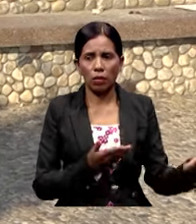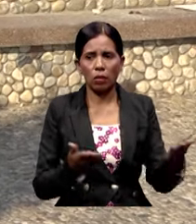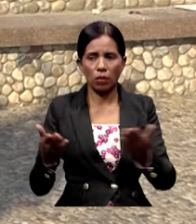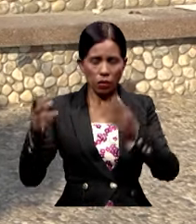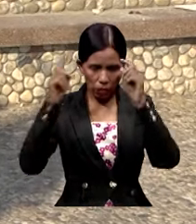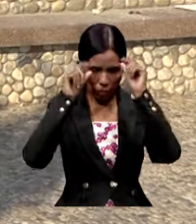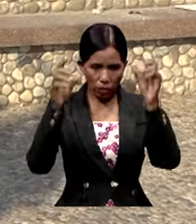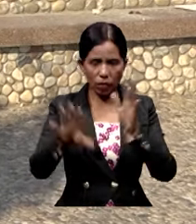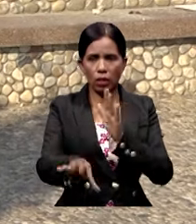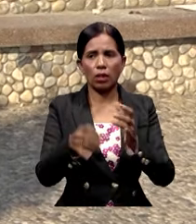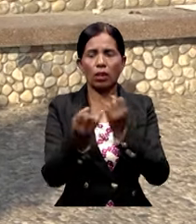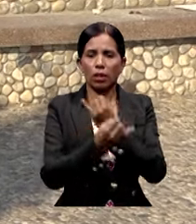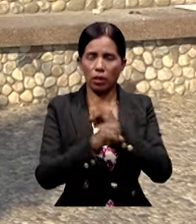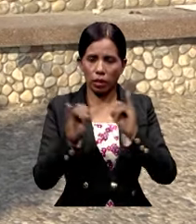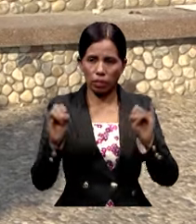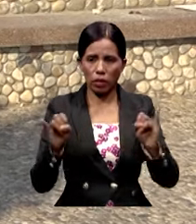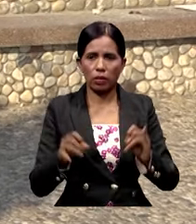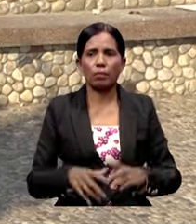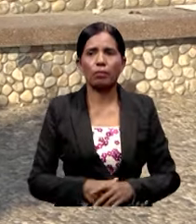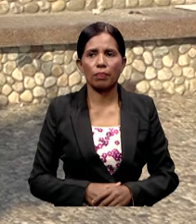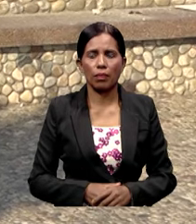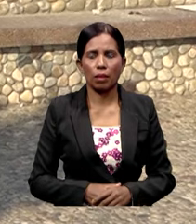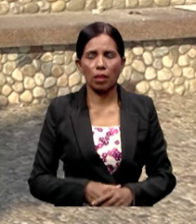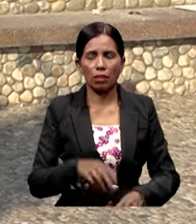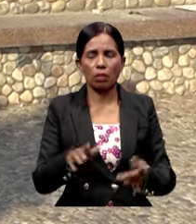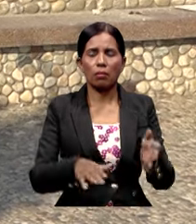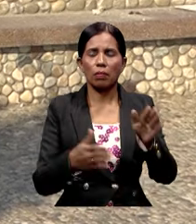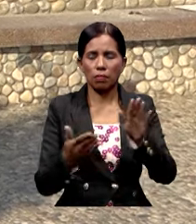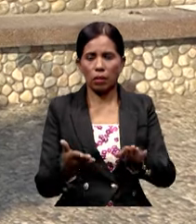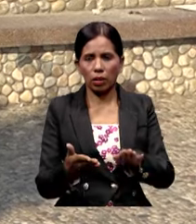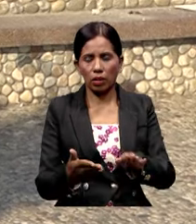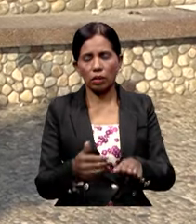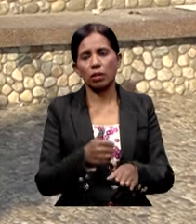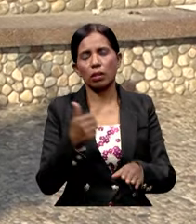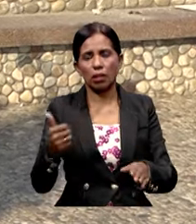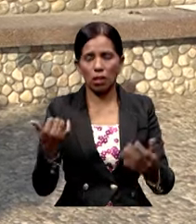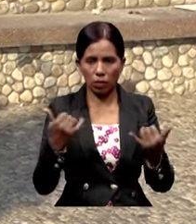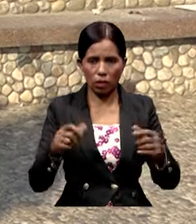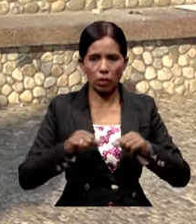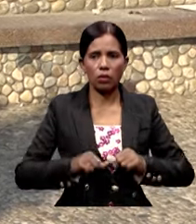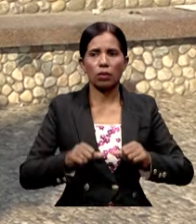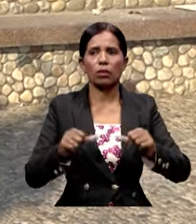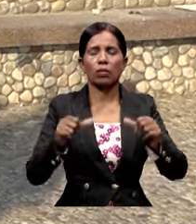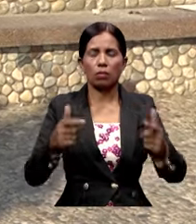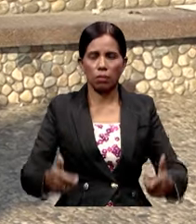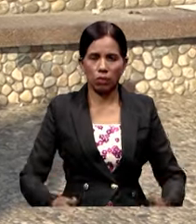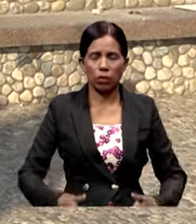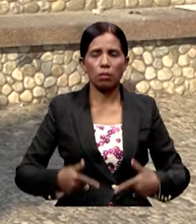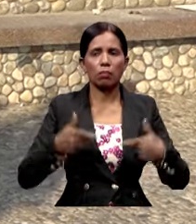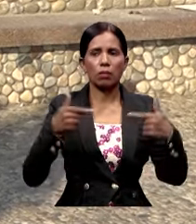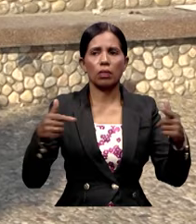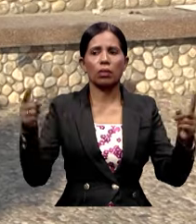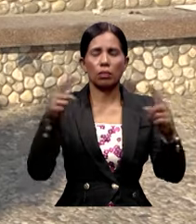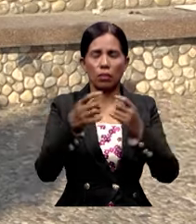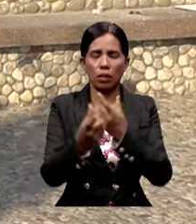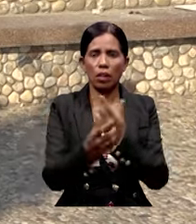Timor-Leste etan neu kunasikan. Balu lakon in vida no balu ohin lorong se continua. Atu luta ba